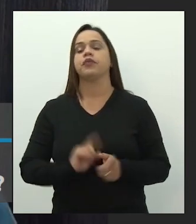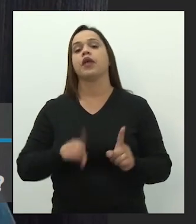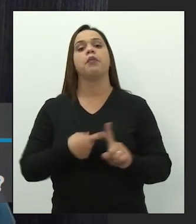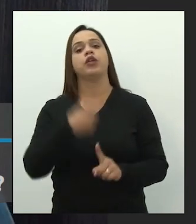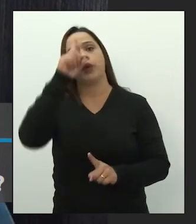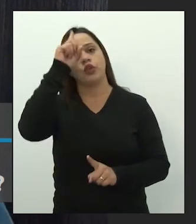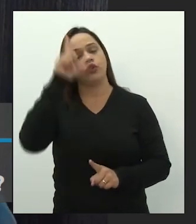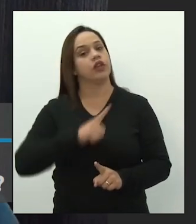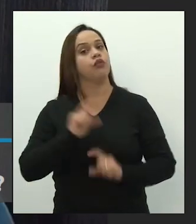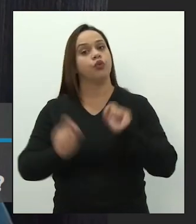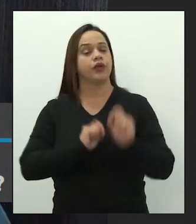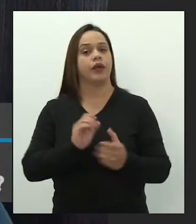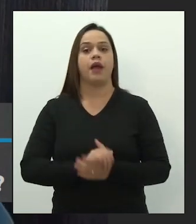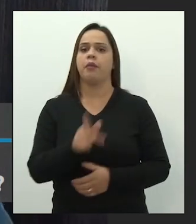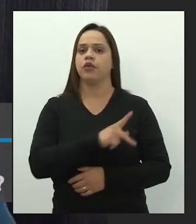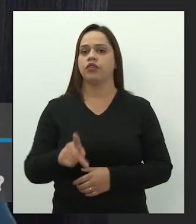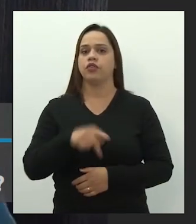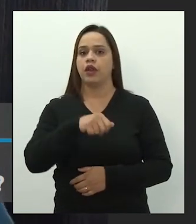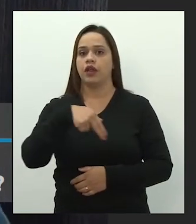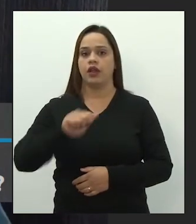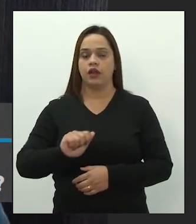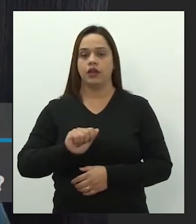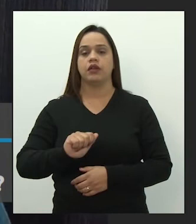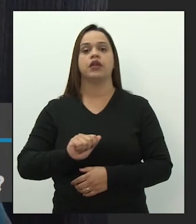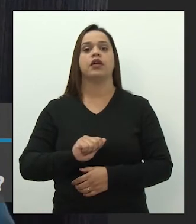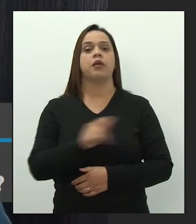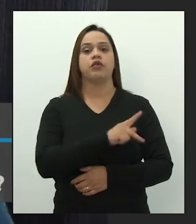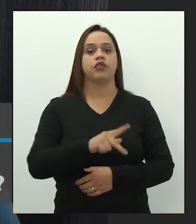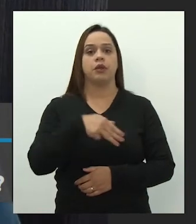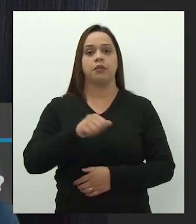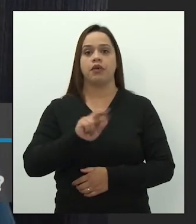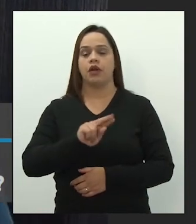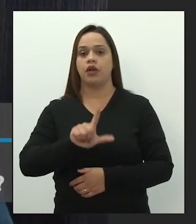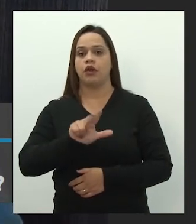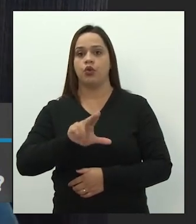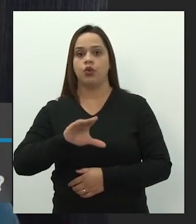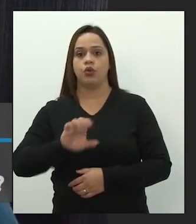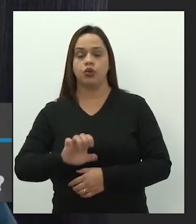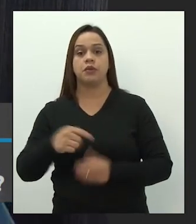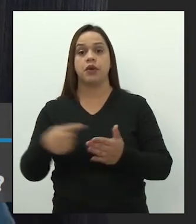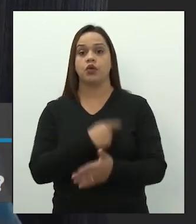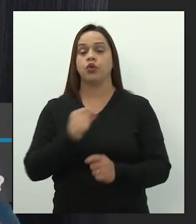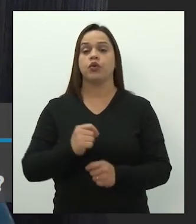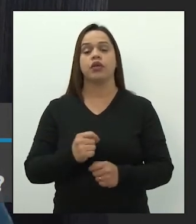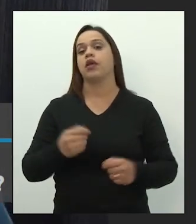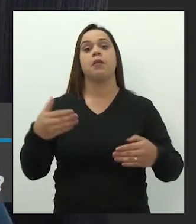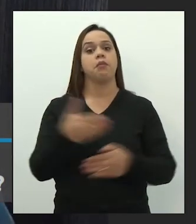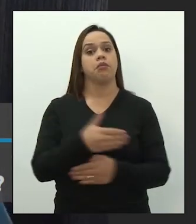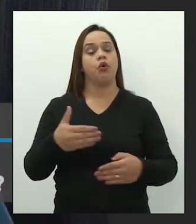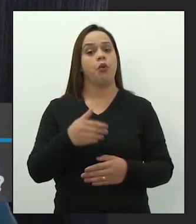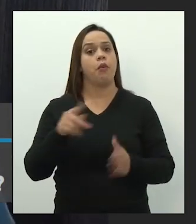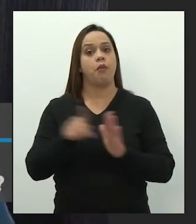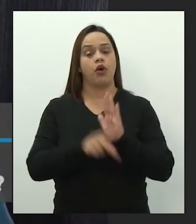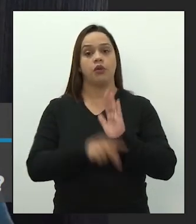que surgiu rapidinho, a professora Ana Carolina e a professora Marluz perguntou qual programa a gente está usando. Professoras, é o PowerPoint mesmo,